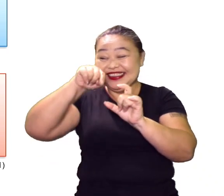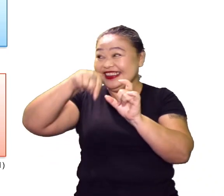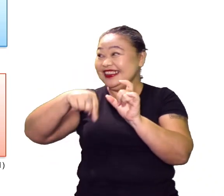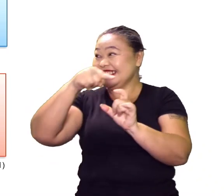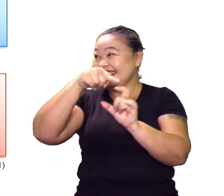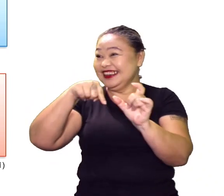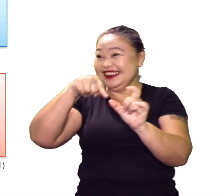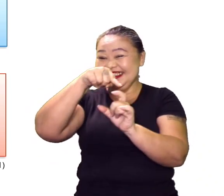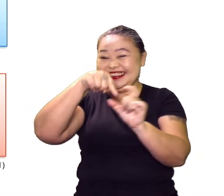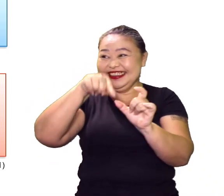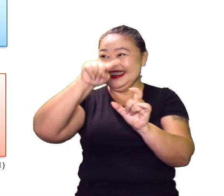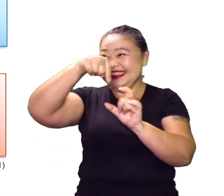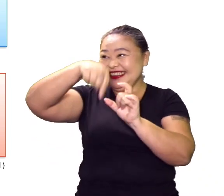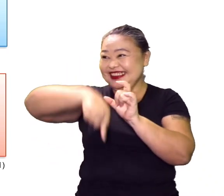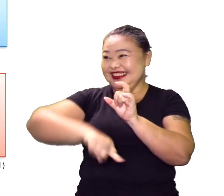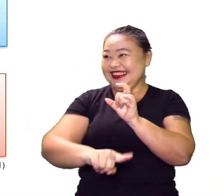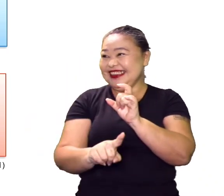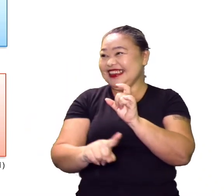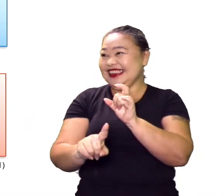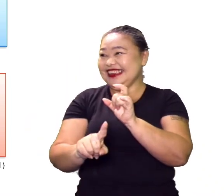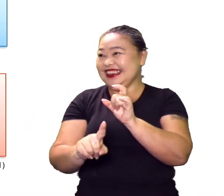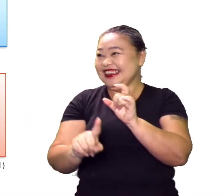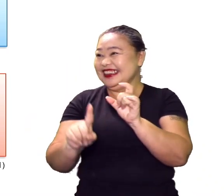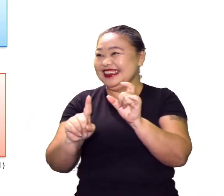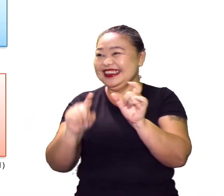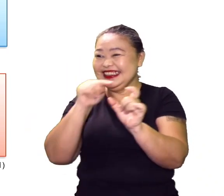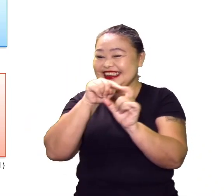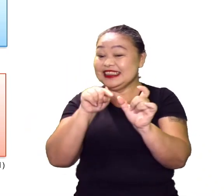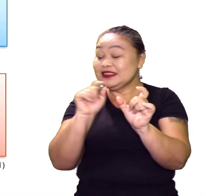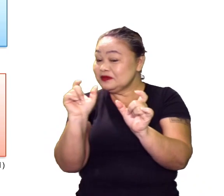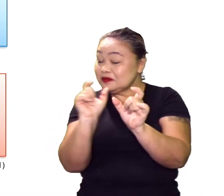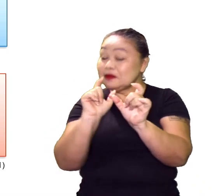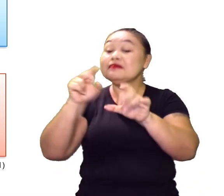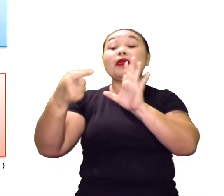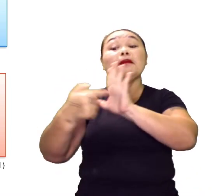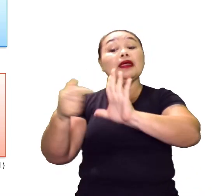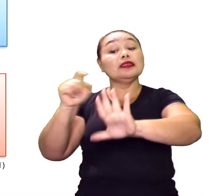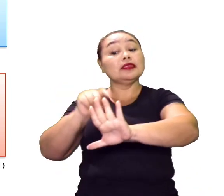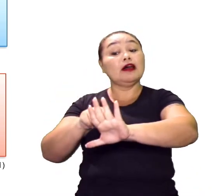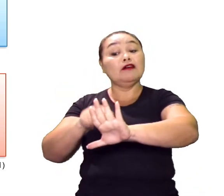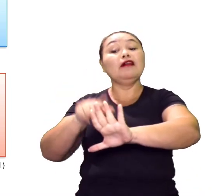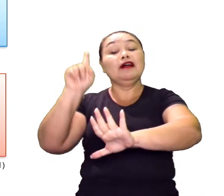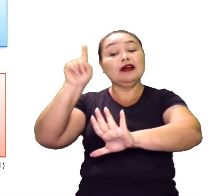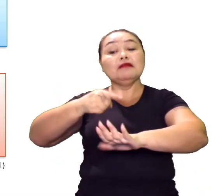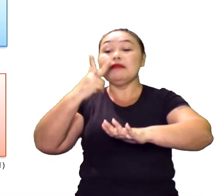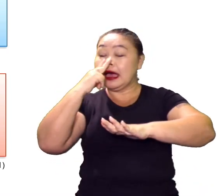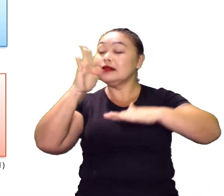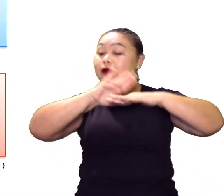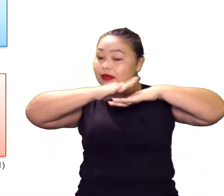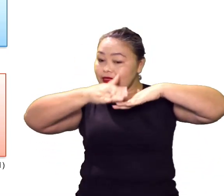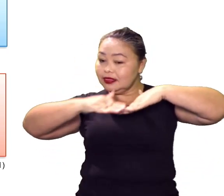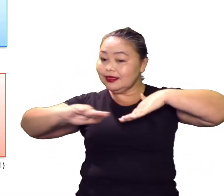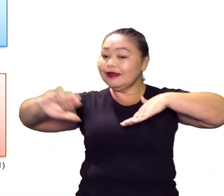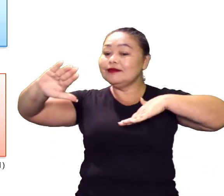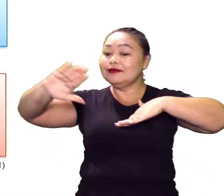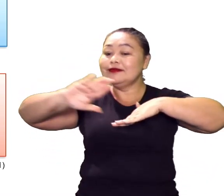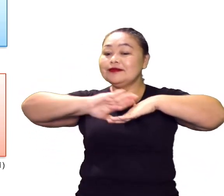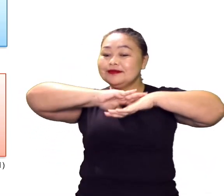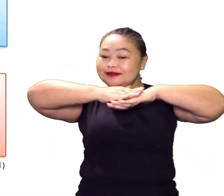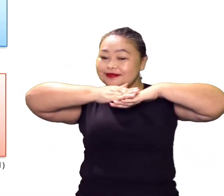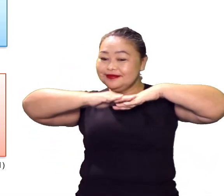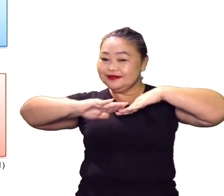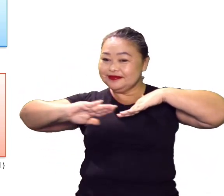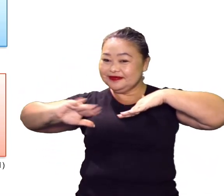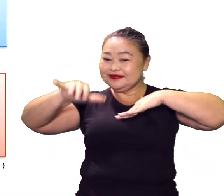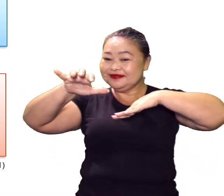mas etimologicamente porque utiliza-se a metáfora de dizer que é uma bacia porque realmente parece uma bacia. Então,